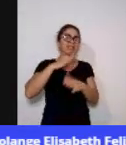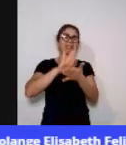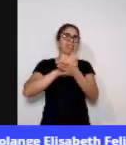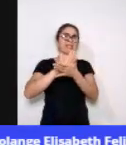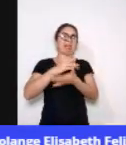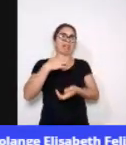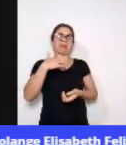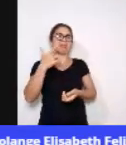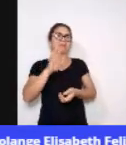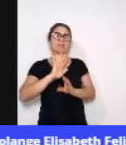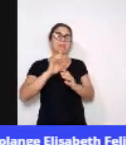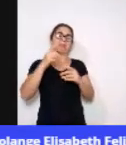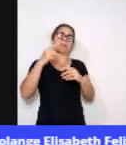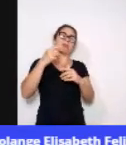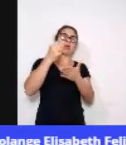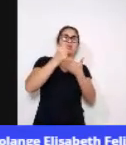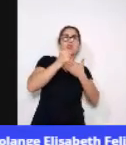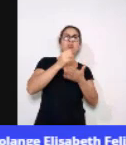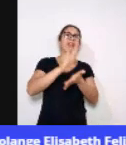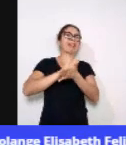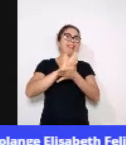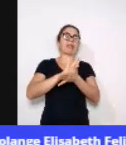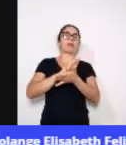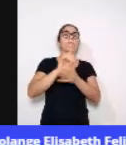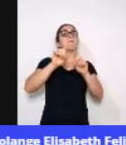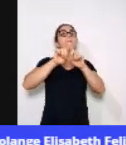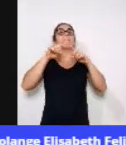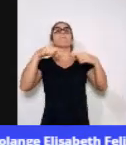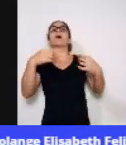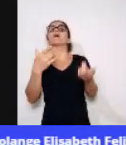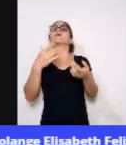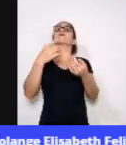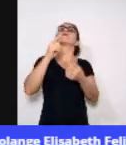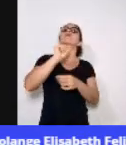Nós, apesar da distância, nós estarmos na